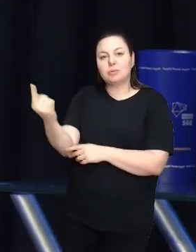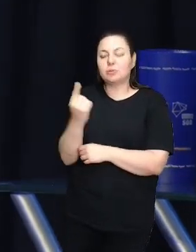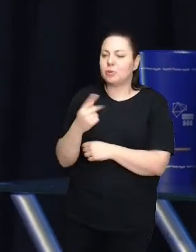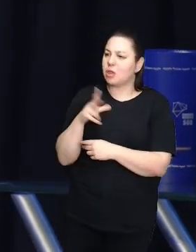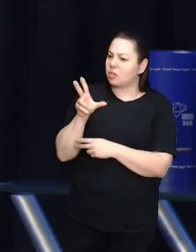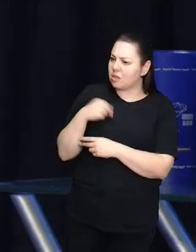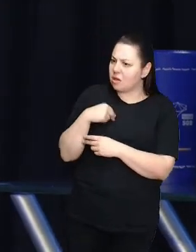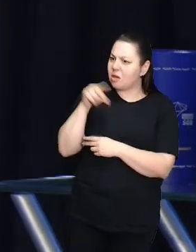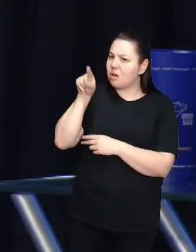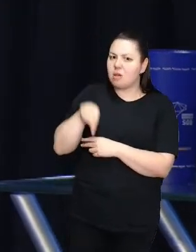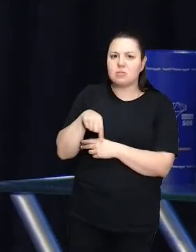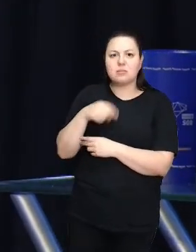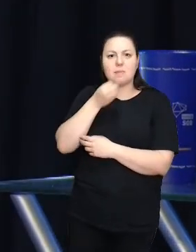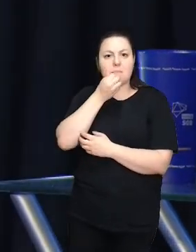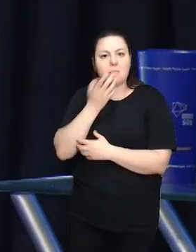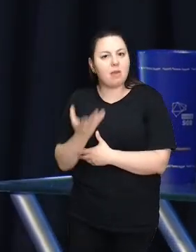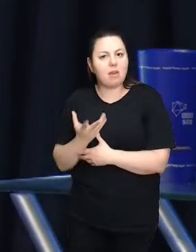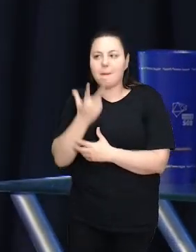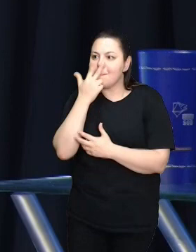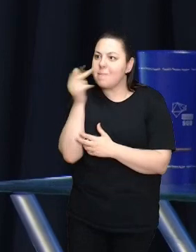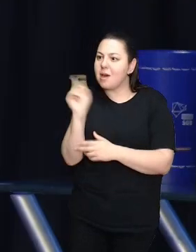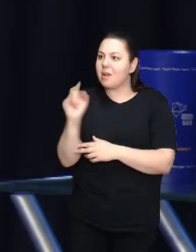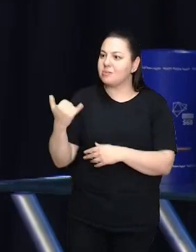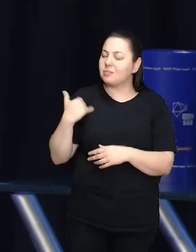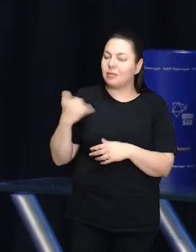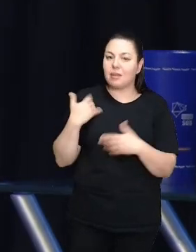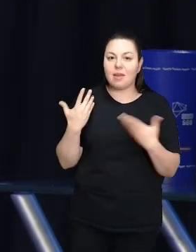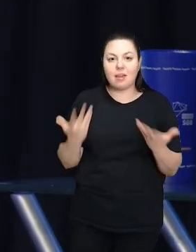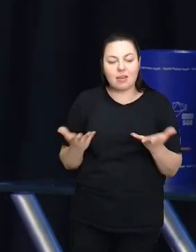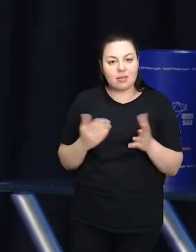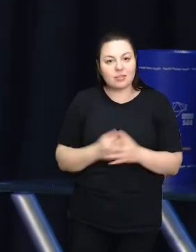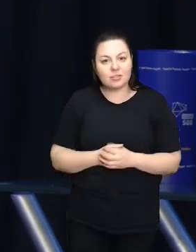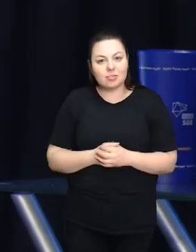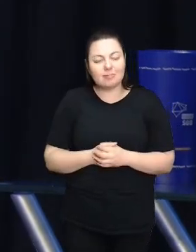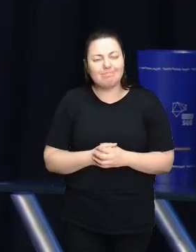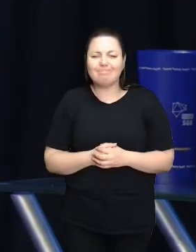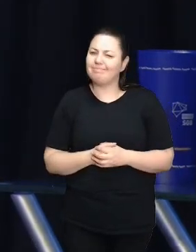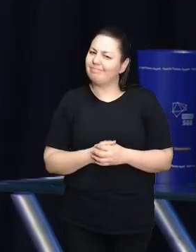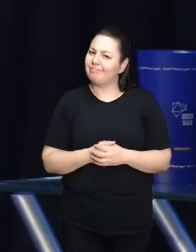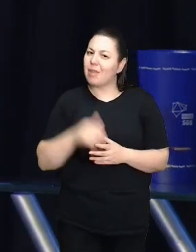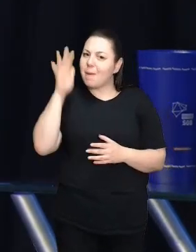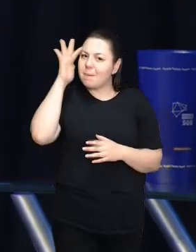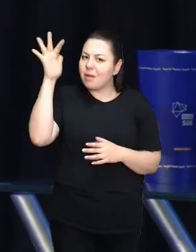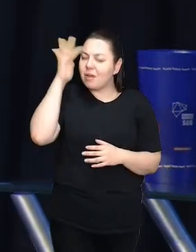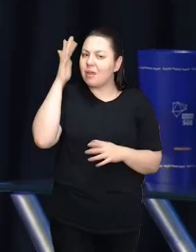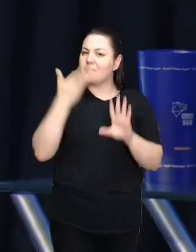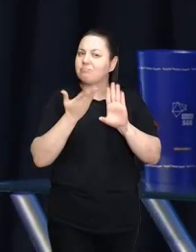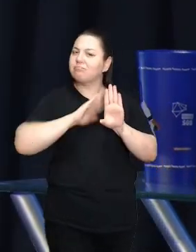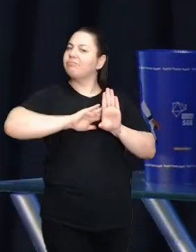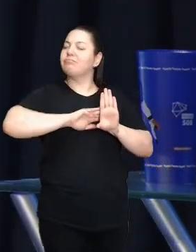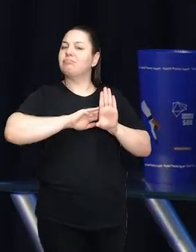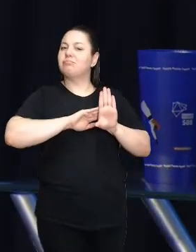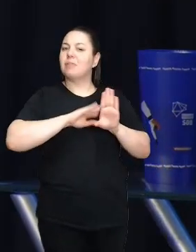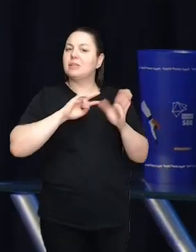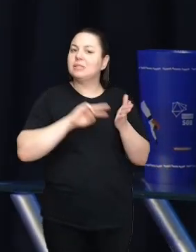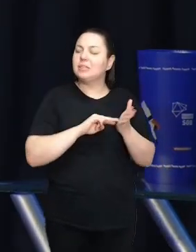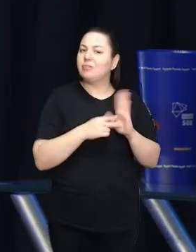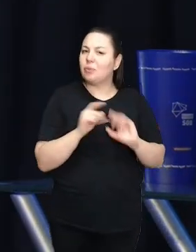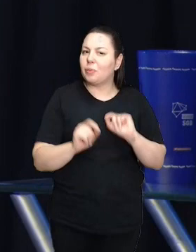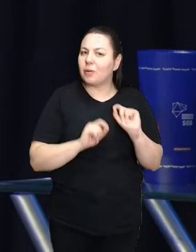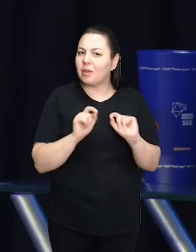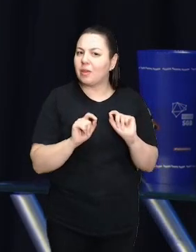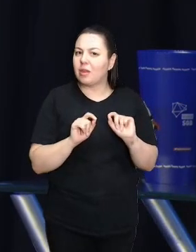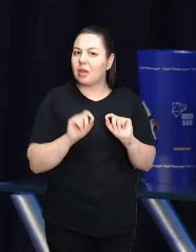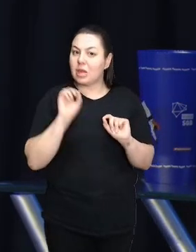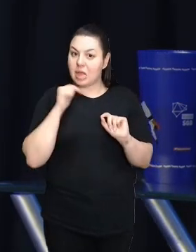tem, reflita no etarismo que está por trás disso, né? Significa que para a gente estar bem,